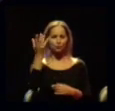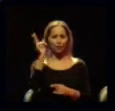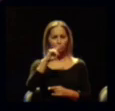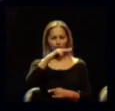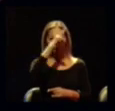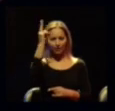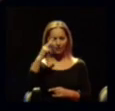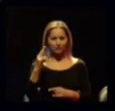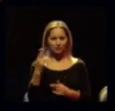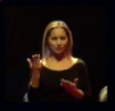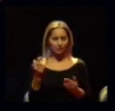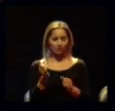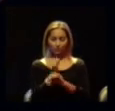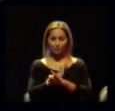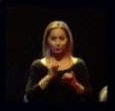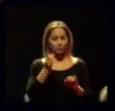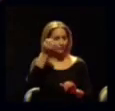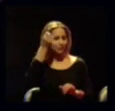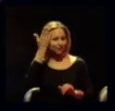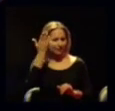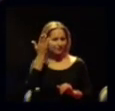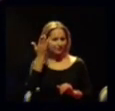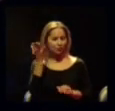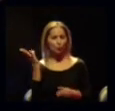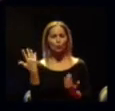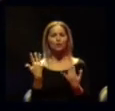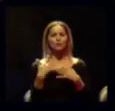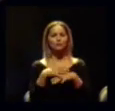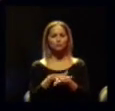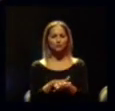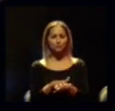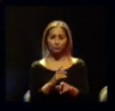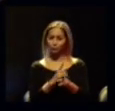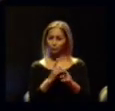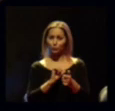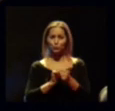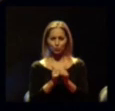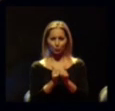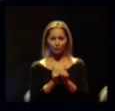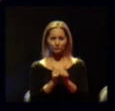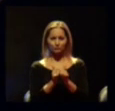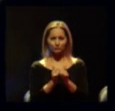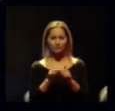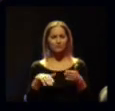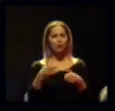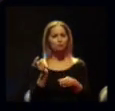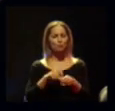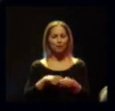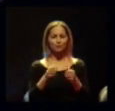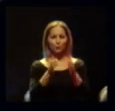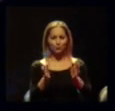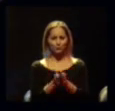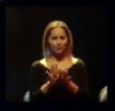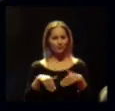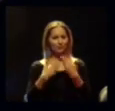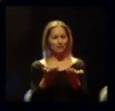artística, sem esquecer o lado inclusivo, pois o desporto faz-se com todos e